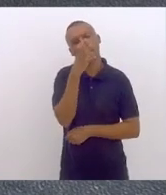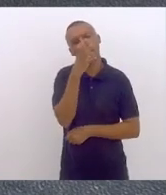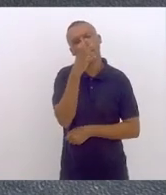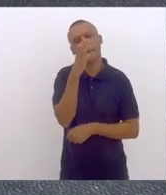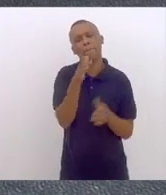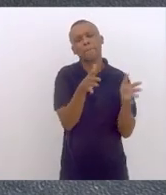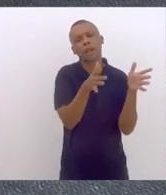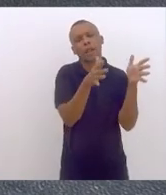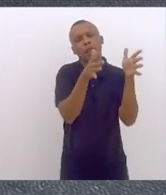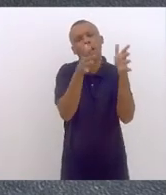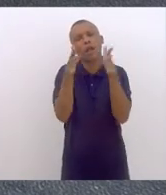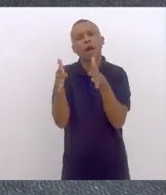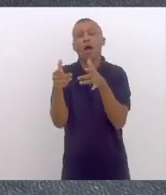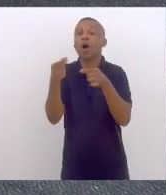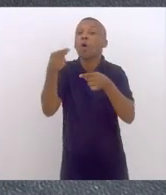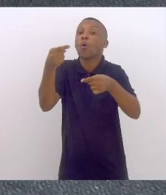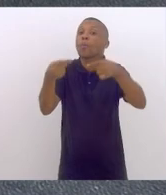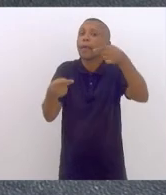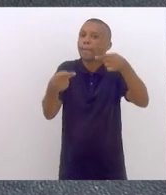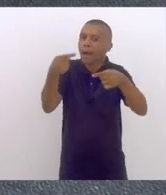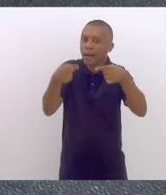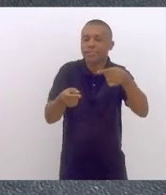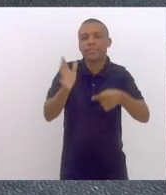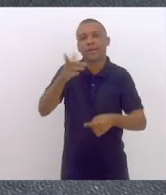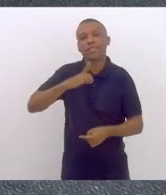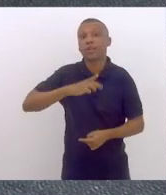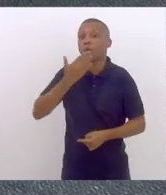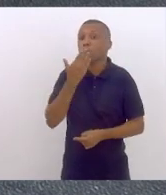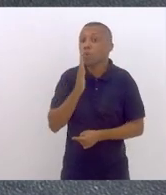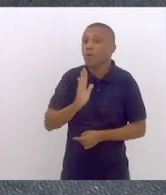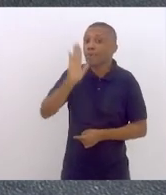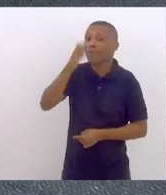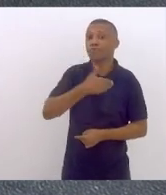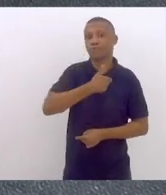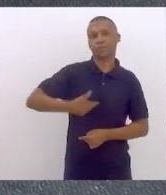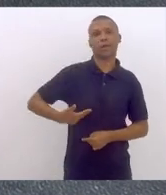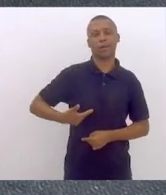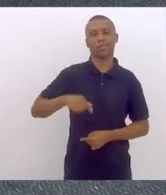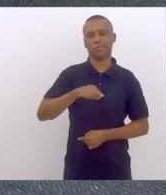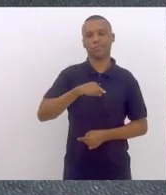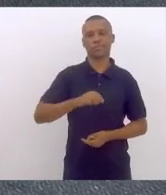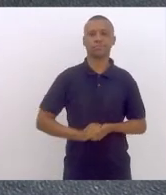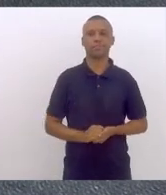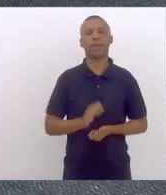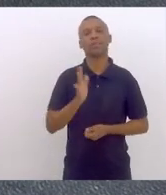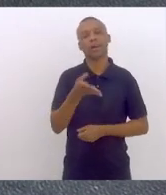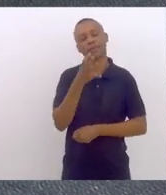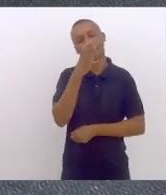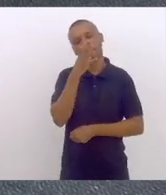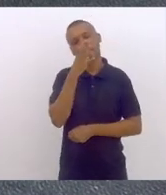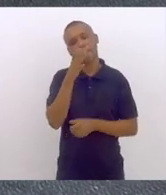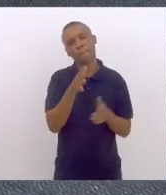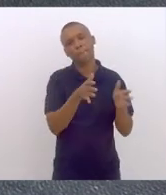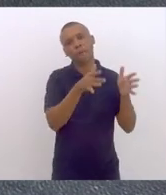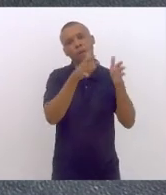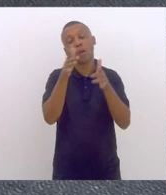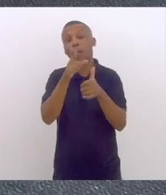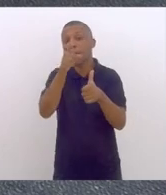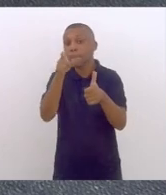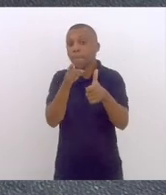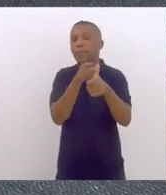já tinha entre os candidatos para o governo do estado já tinha assistido o primeiro